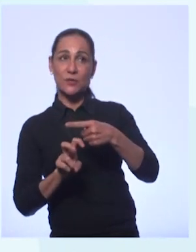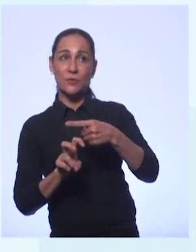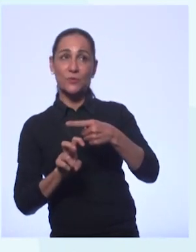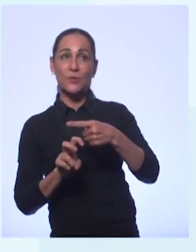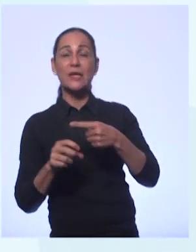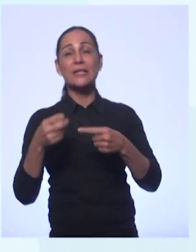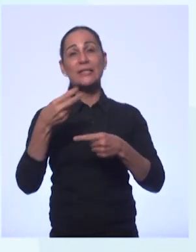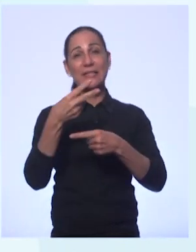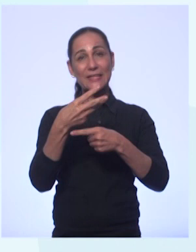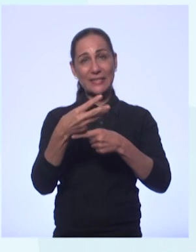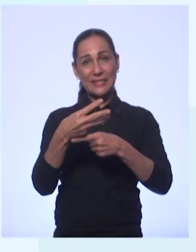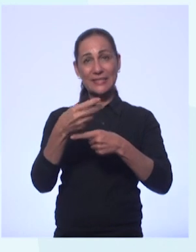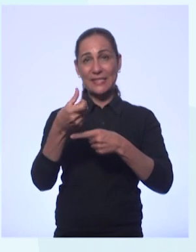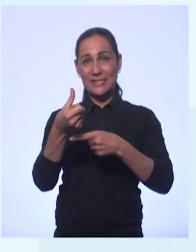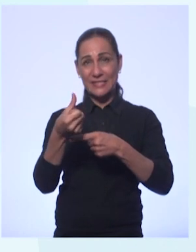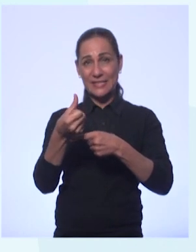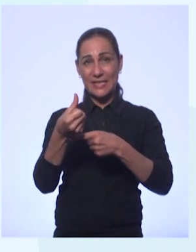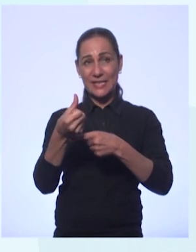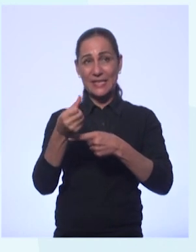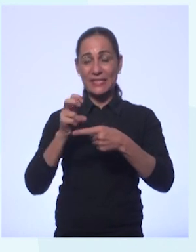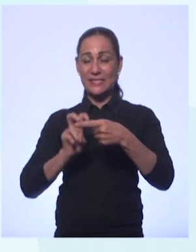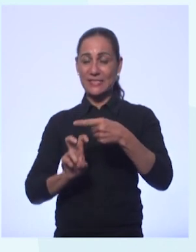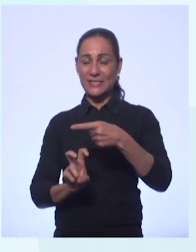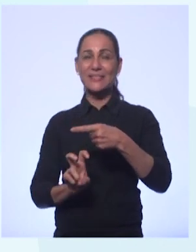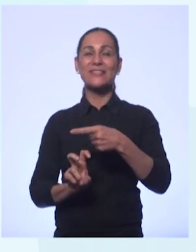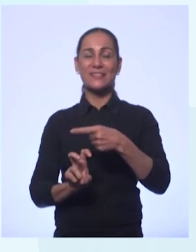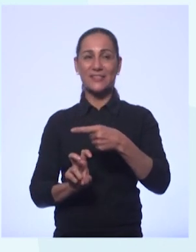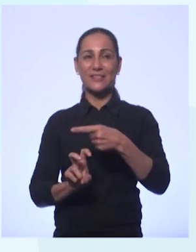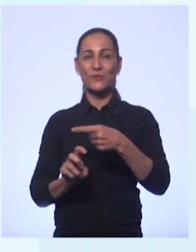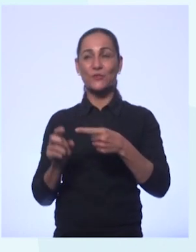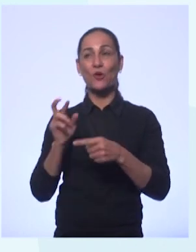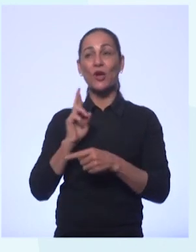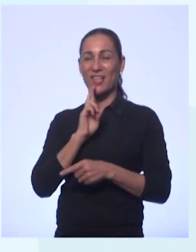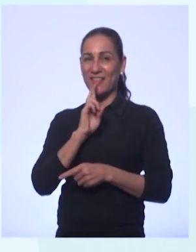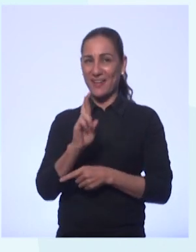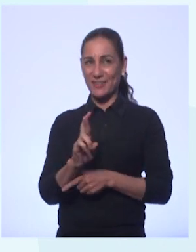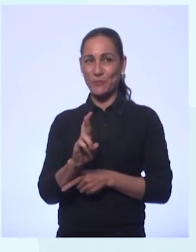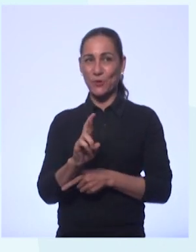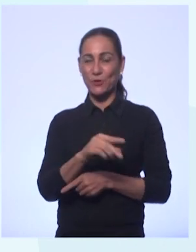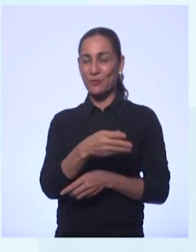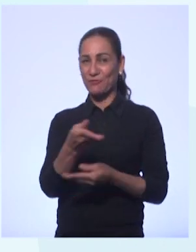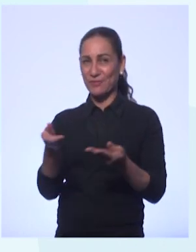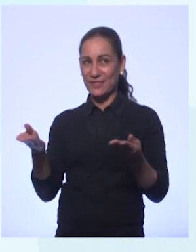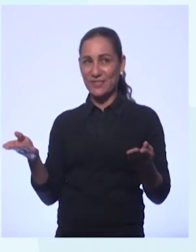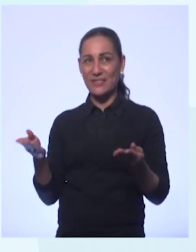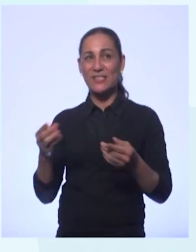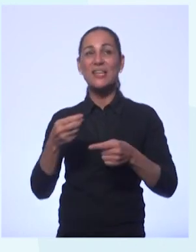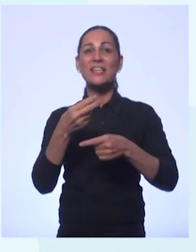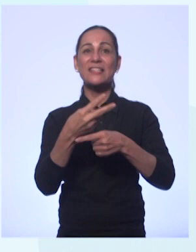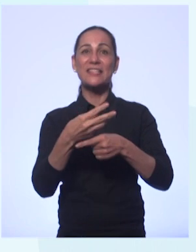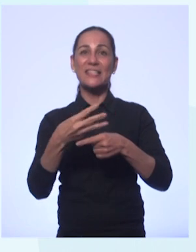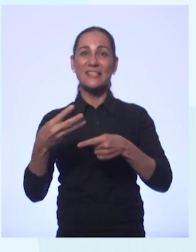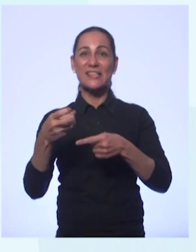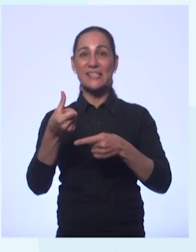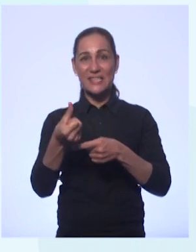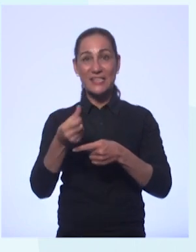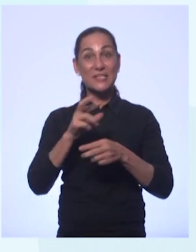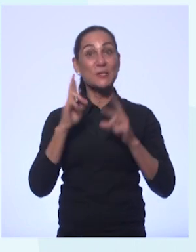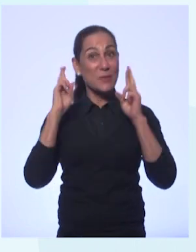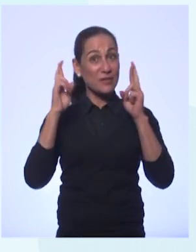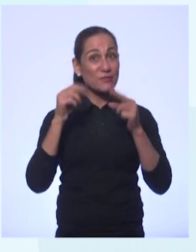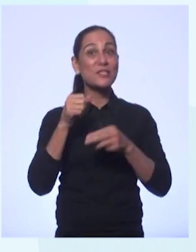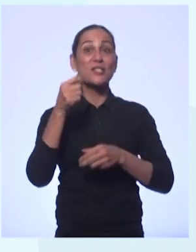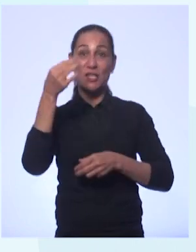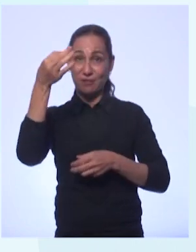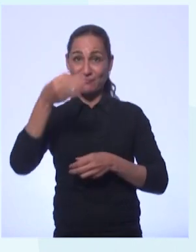dar 36 quintos. Então tá aqui a resolução para vocês, 36 quintos. Espero que vocês tenham acertado, que